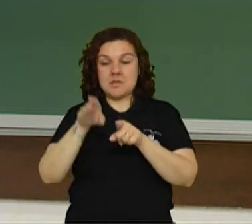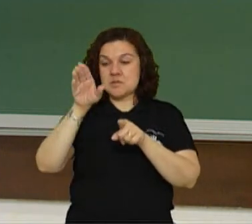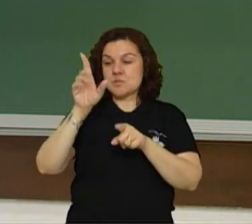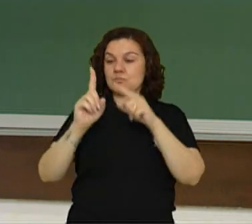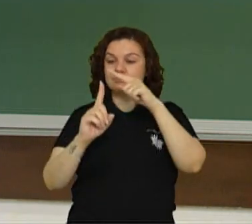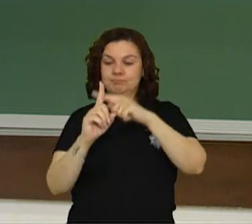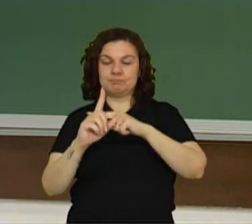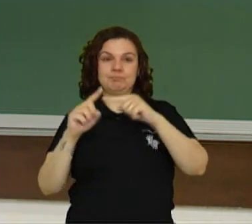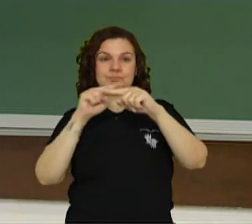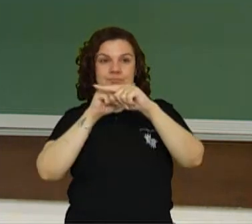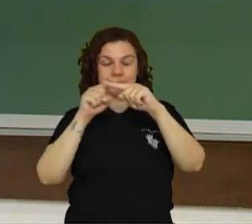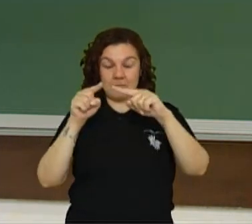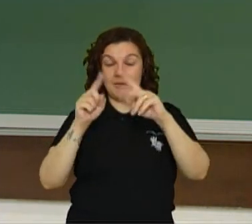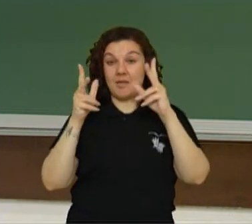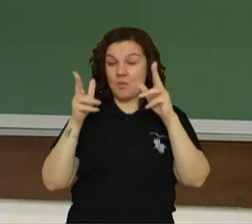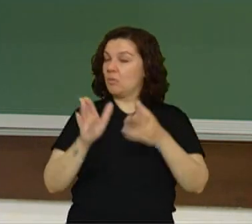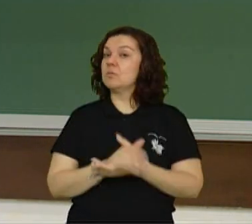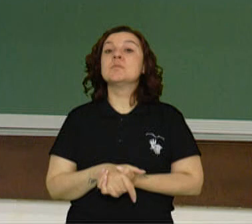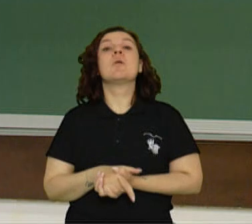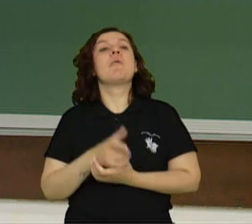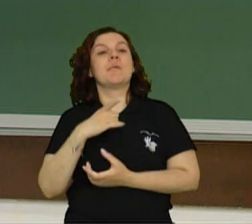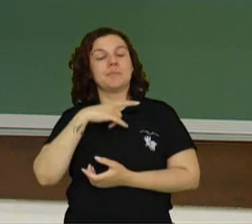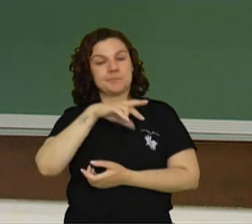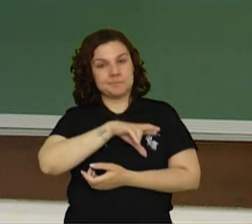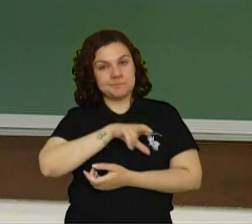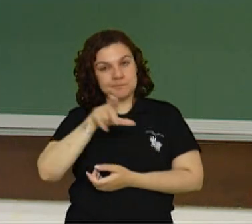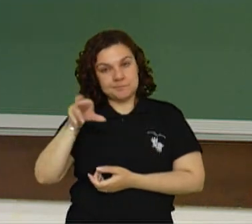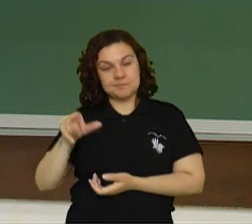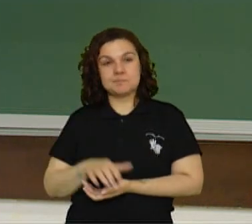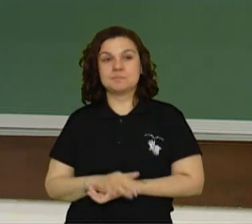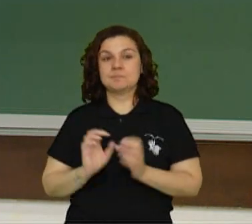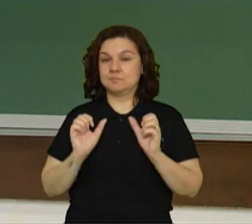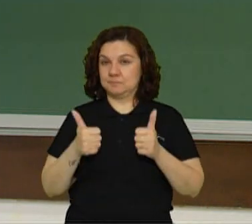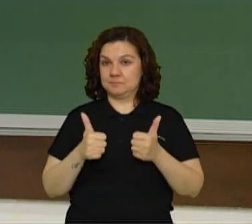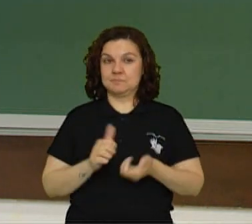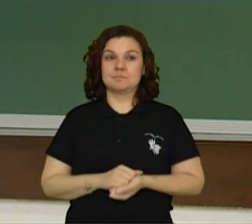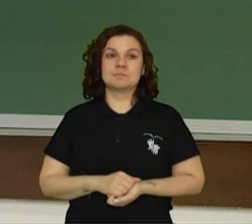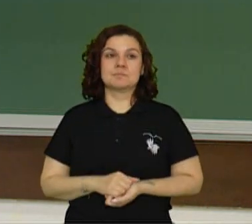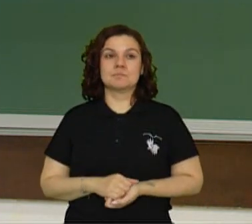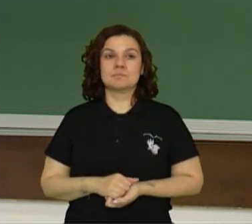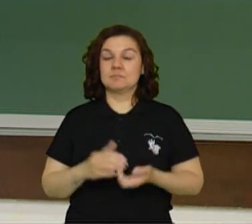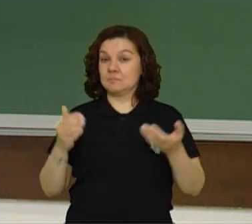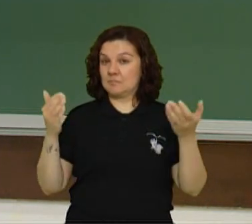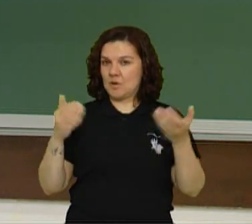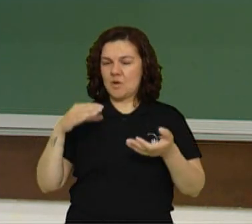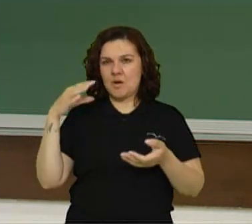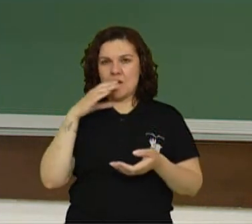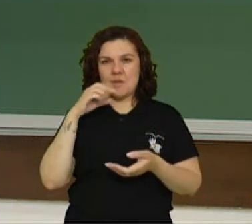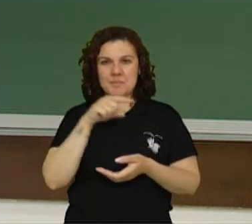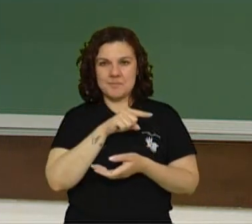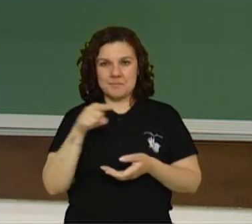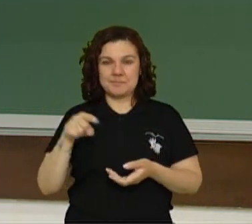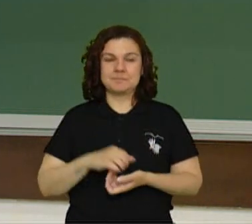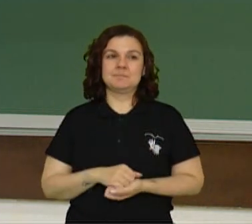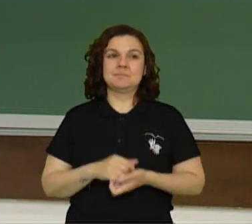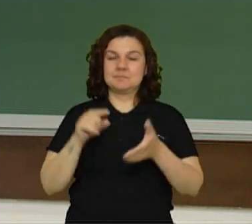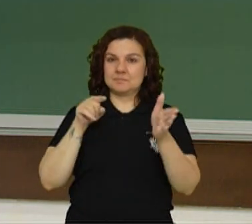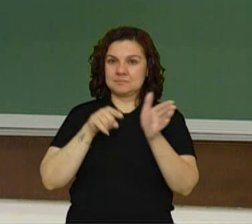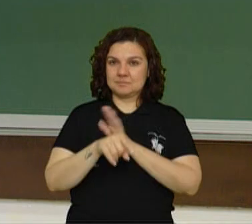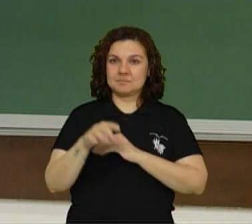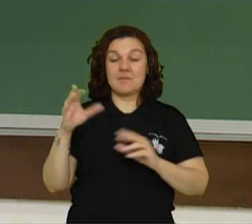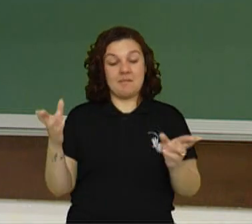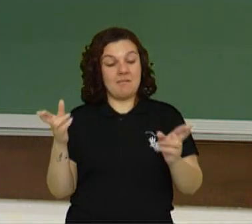outro que eles são iguais. Eles têm as suas diferenças, tá bom? Rapidinho aqui para você o